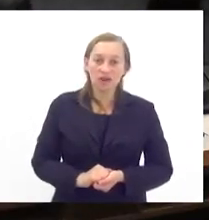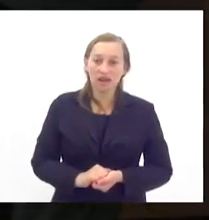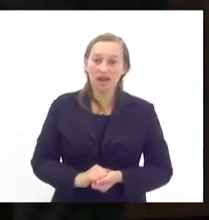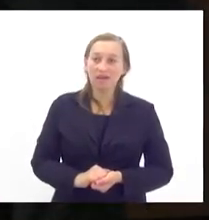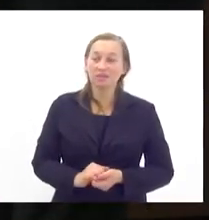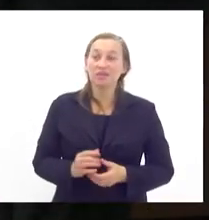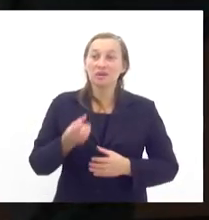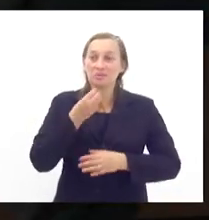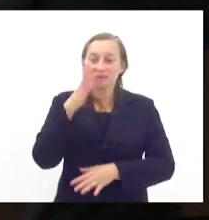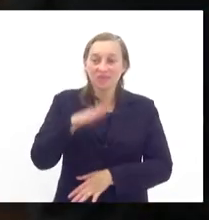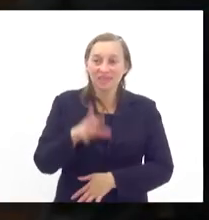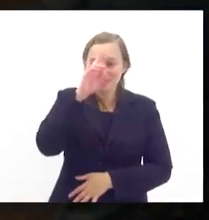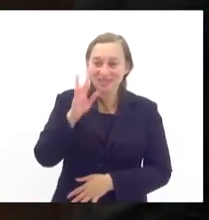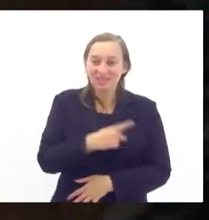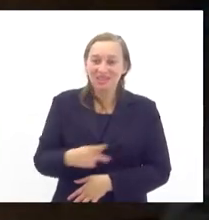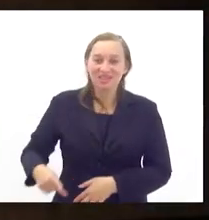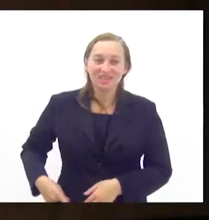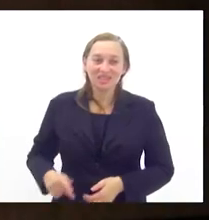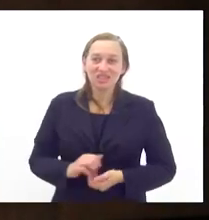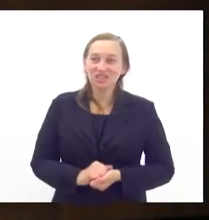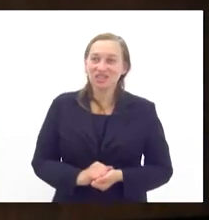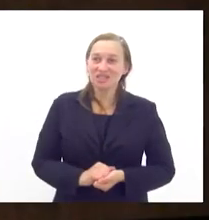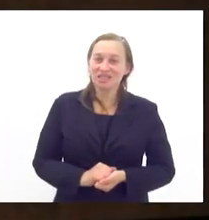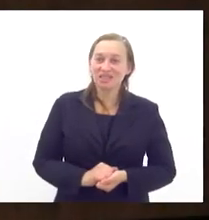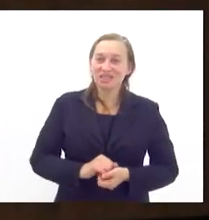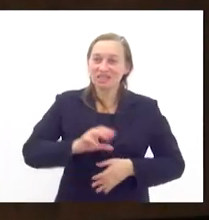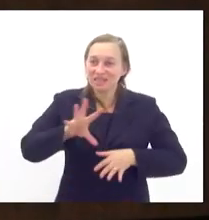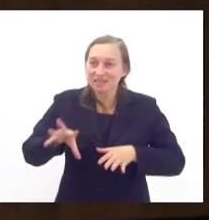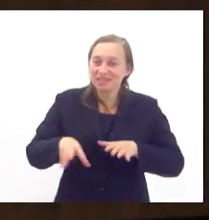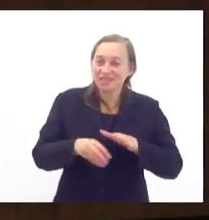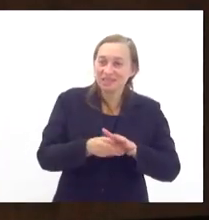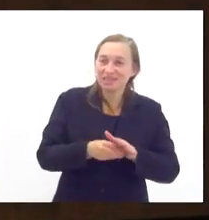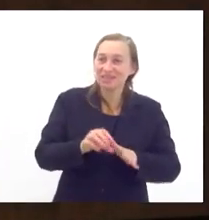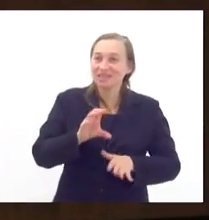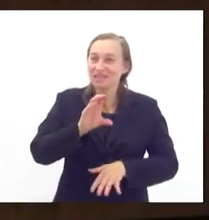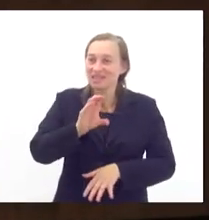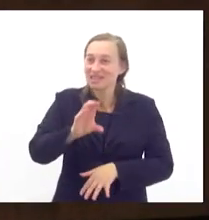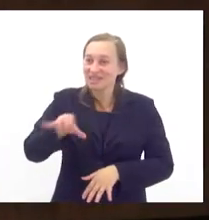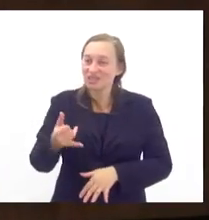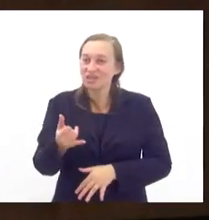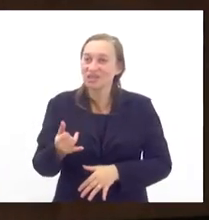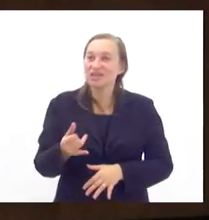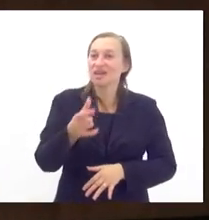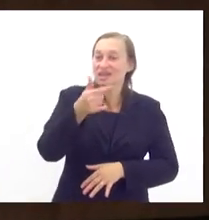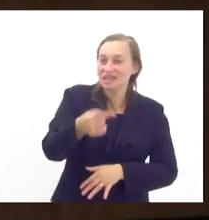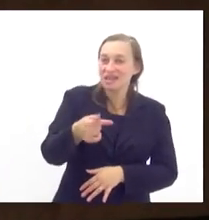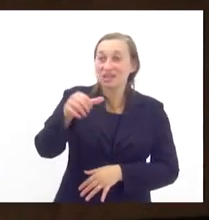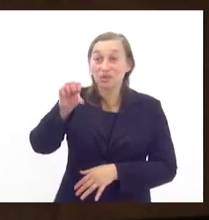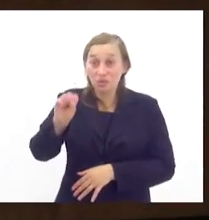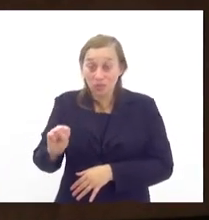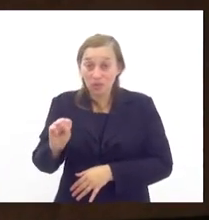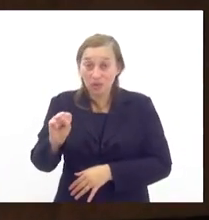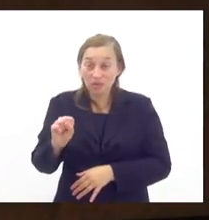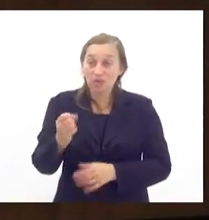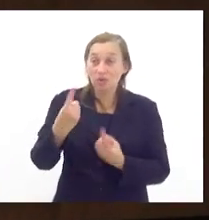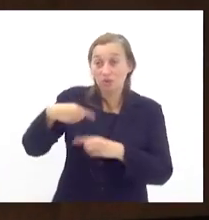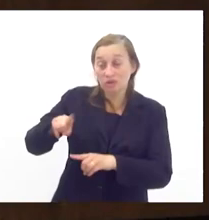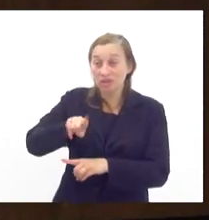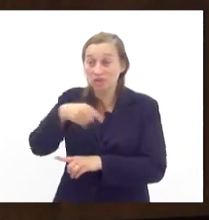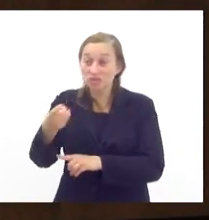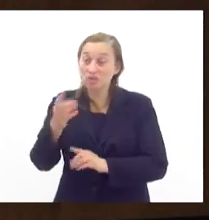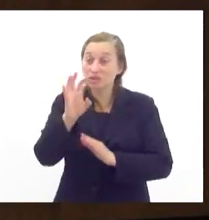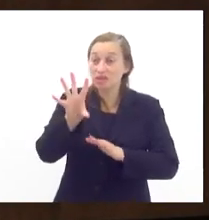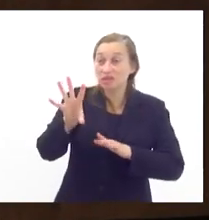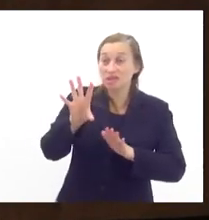Presidente favorável com a sobremesa aglutinativa da ccj as emendas 78 contrário as